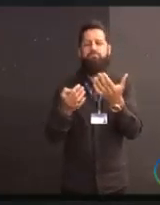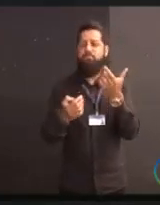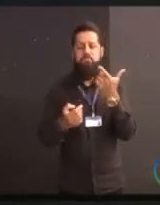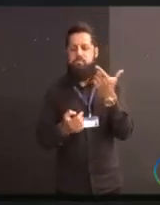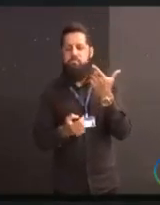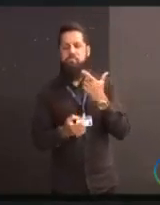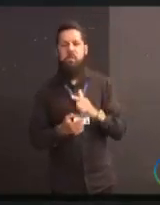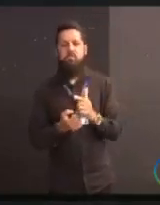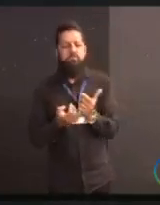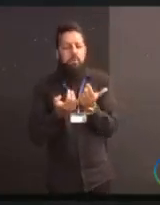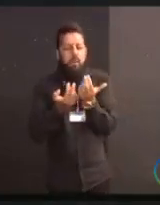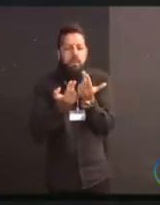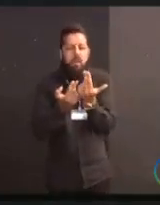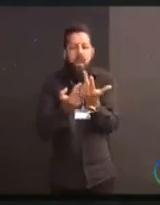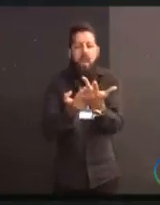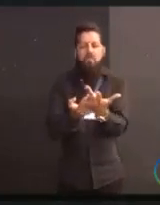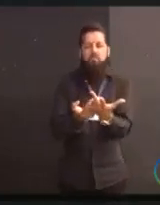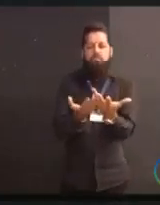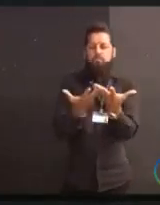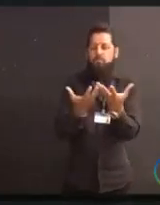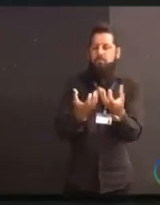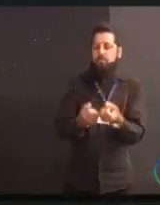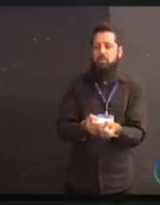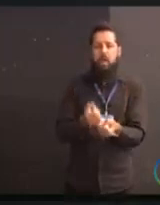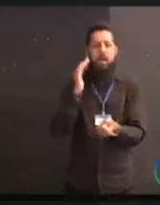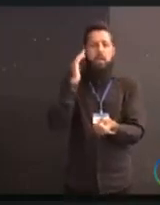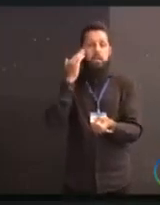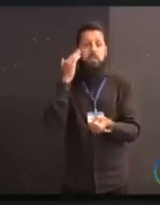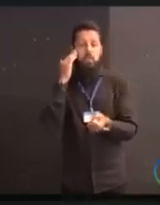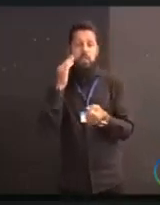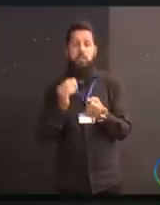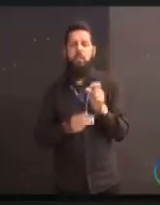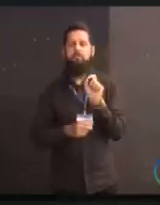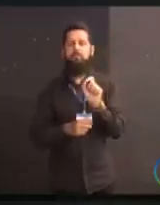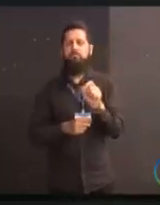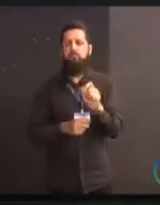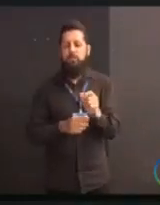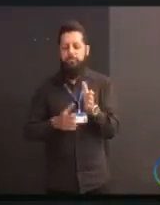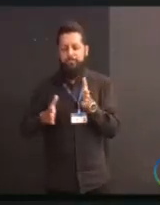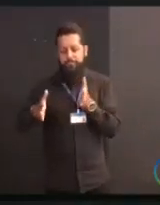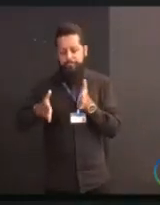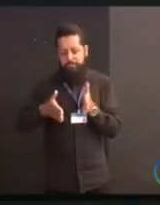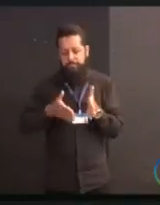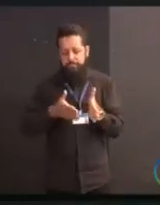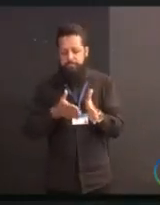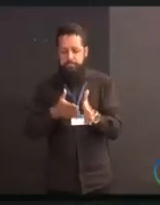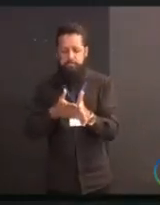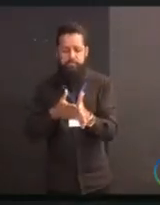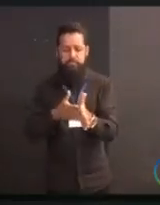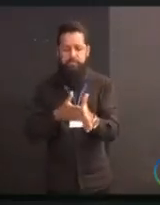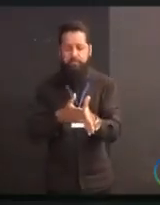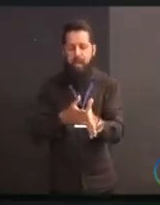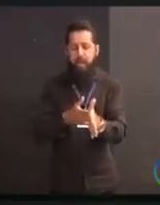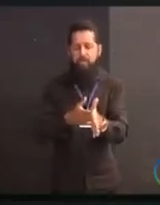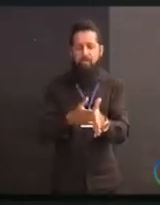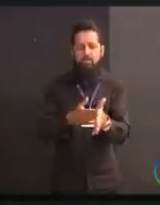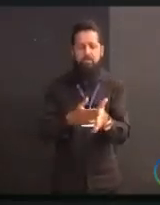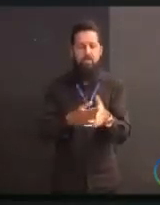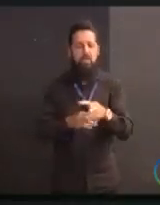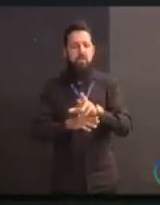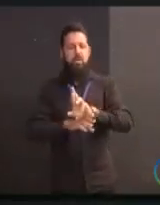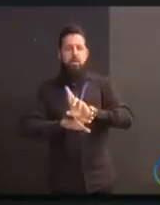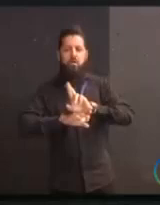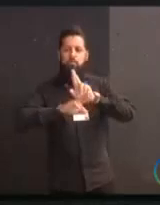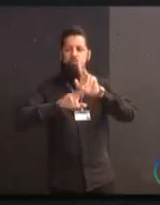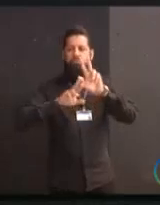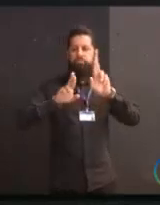Entender que nós estamos percorrendo a mesma estrada, pretos, brancos, coloridos em uma